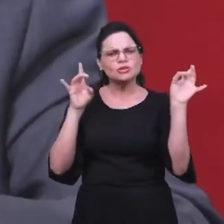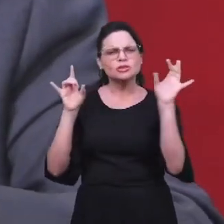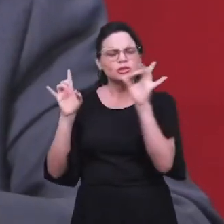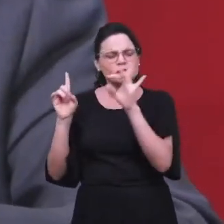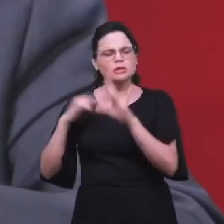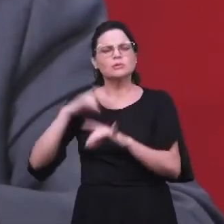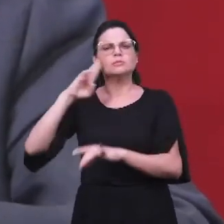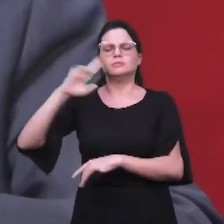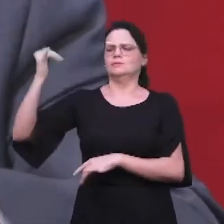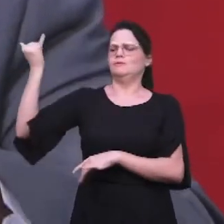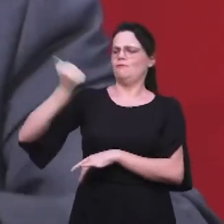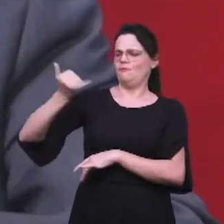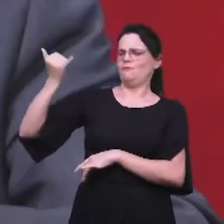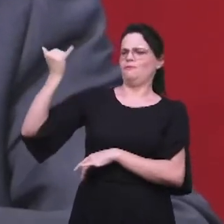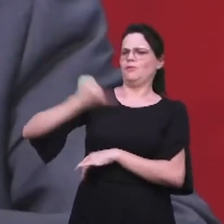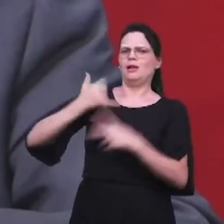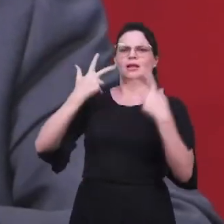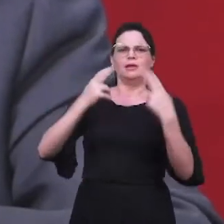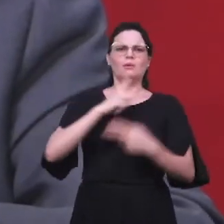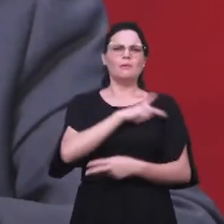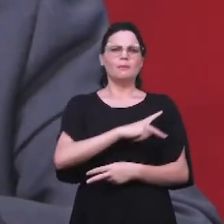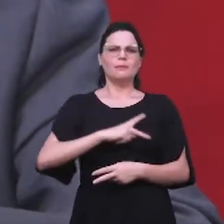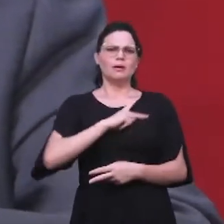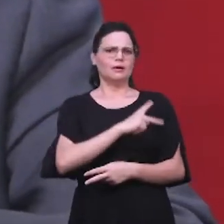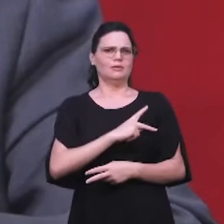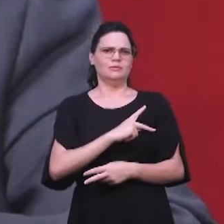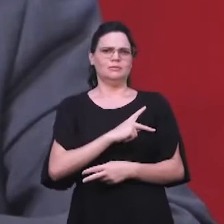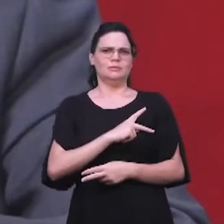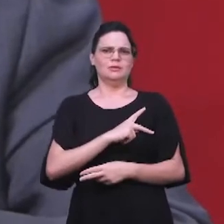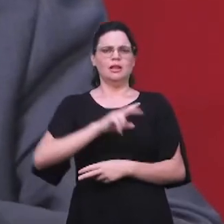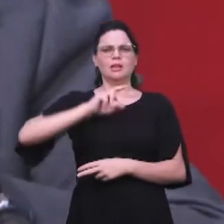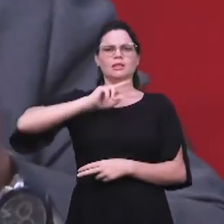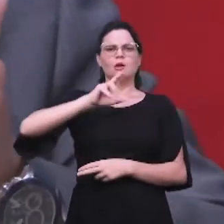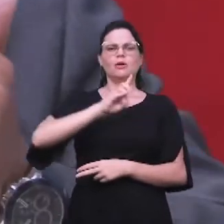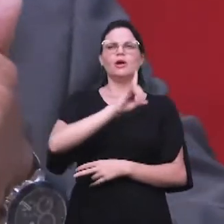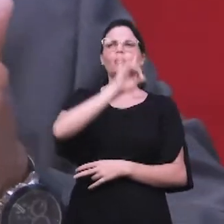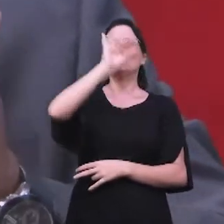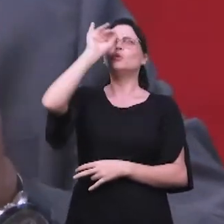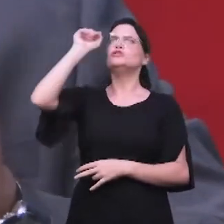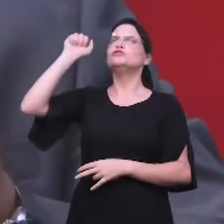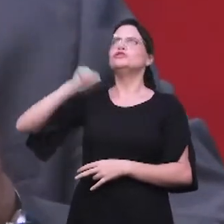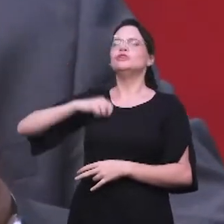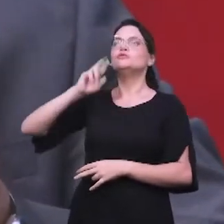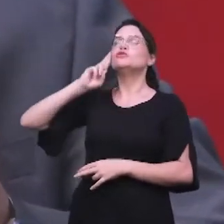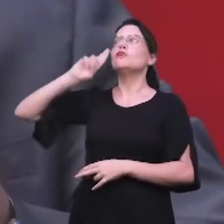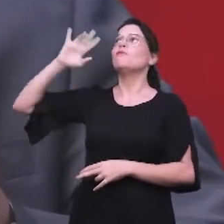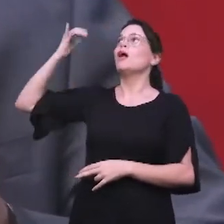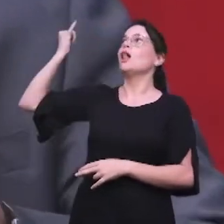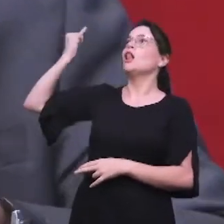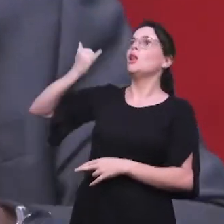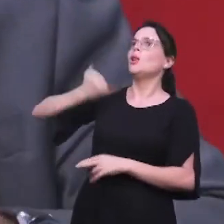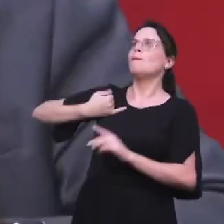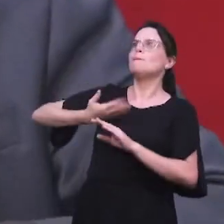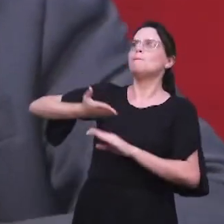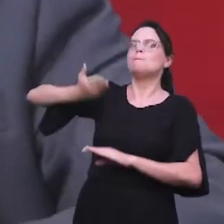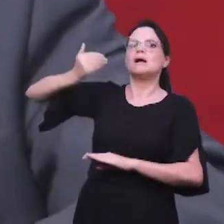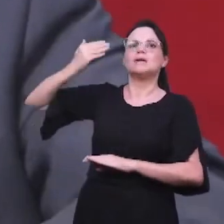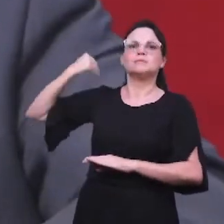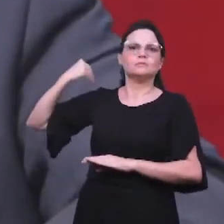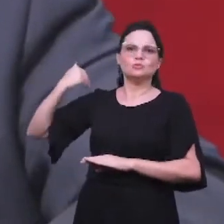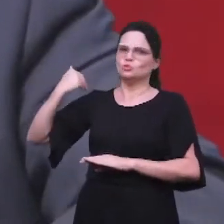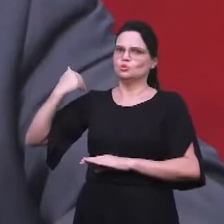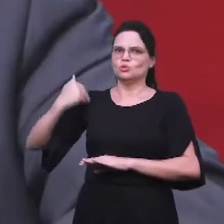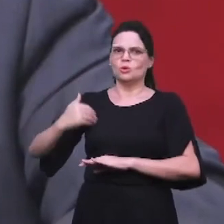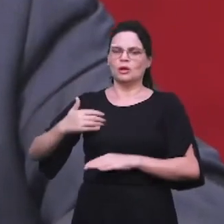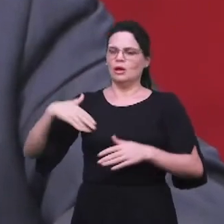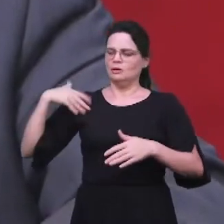caminho, ele vivia daquela voz. Então não é aquilo que Jesus falou comigo no dia que eu tive uma experiência com Jesus. Porque Jesus é o